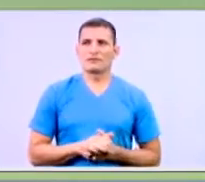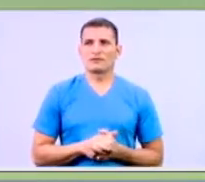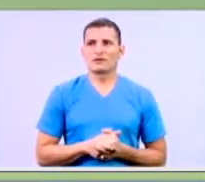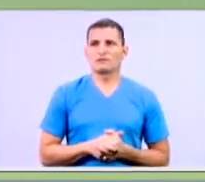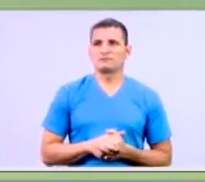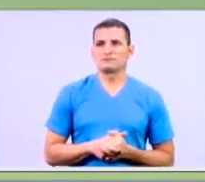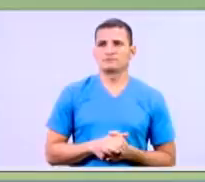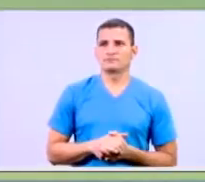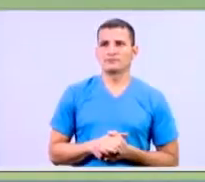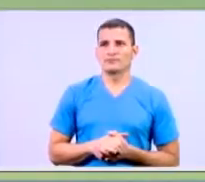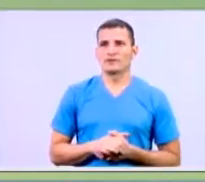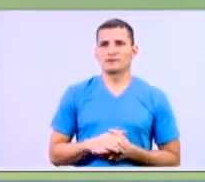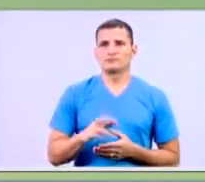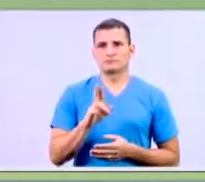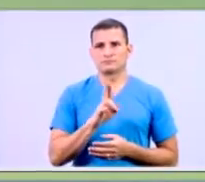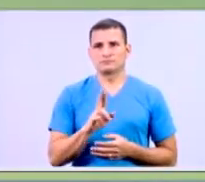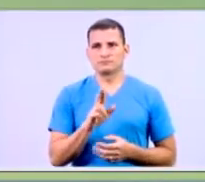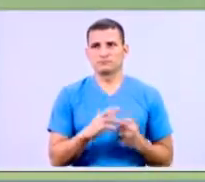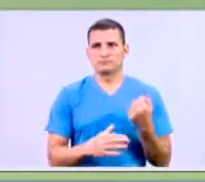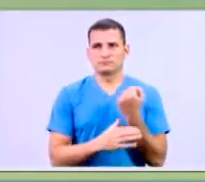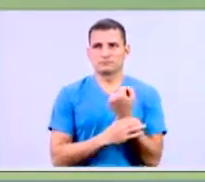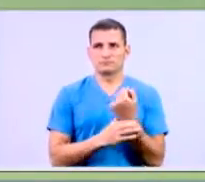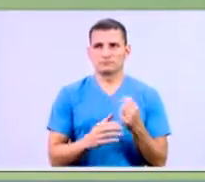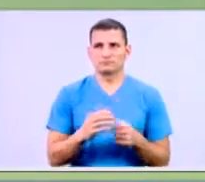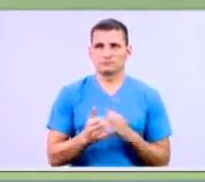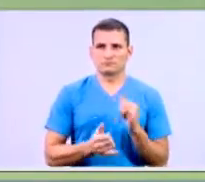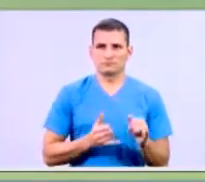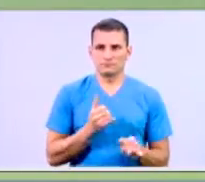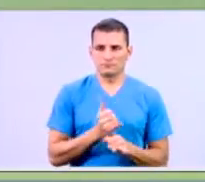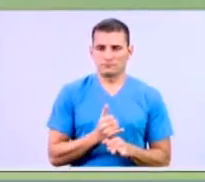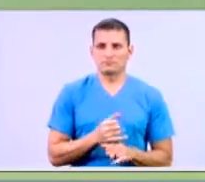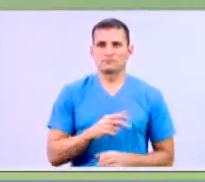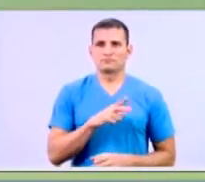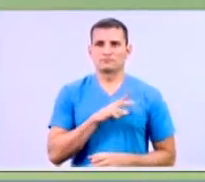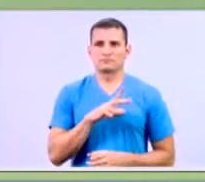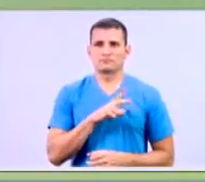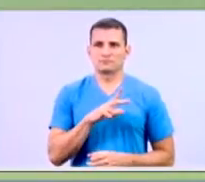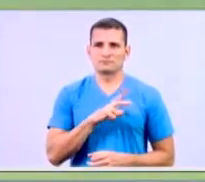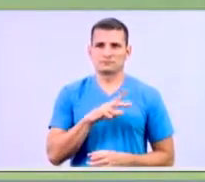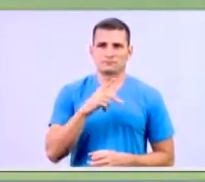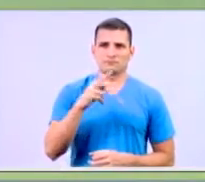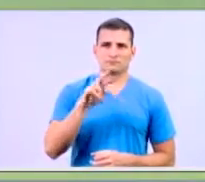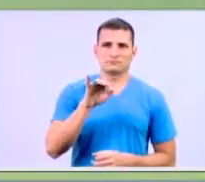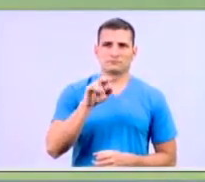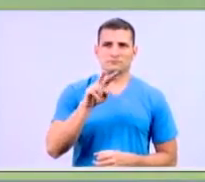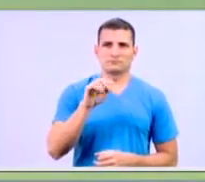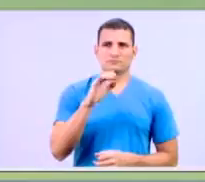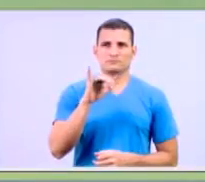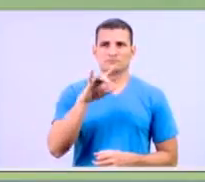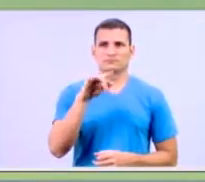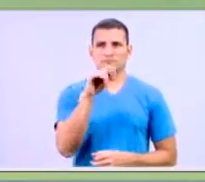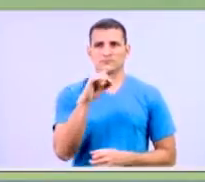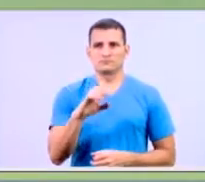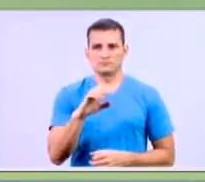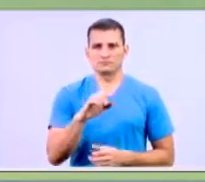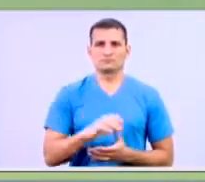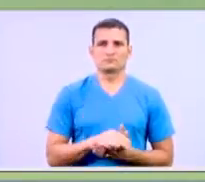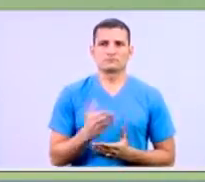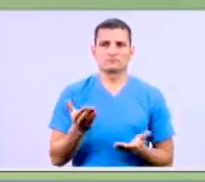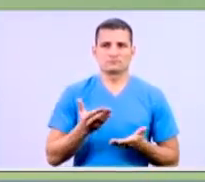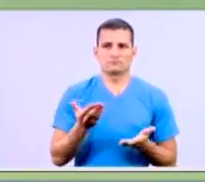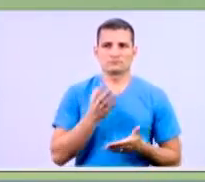forma de uso seguro da internet. Fala da privacidade, que é um termo que a gente está ouvindo bastante hoje,